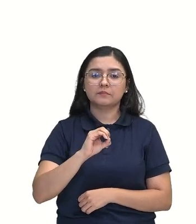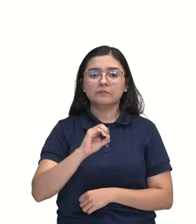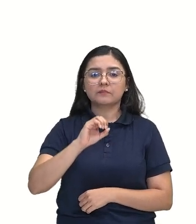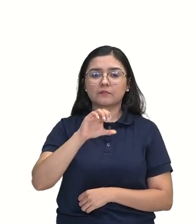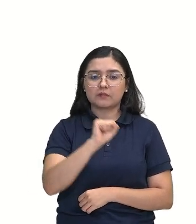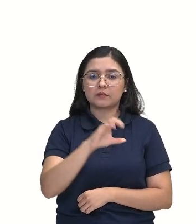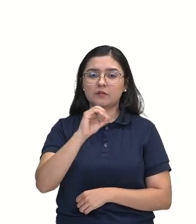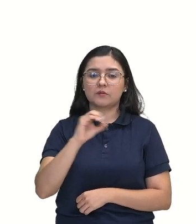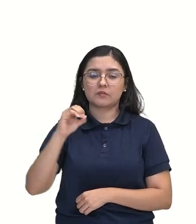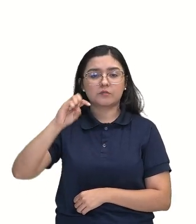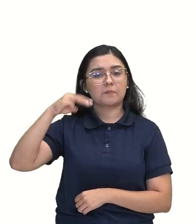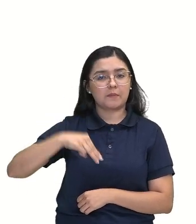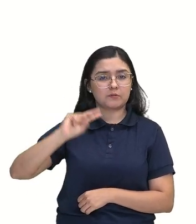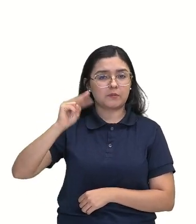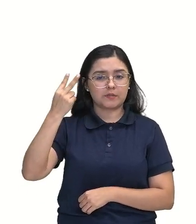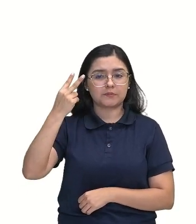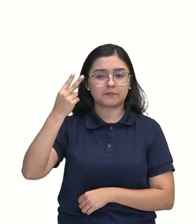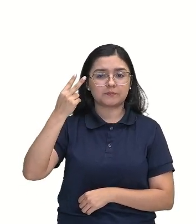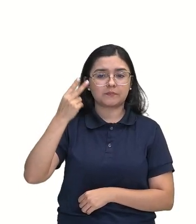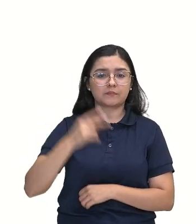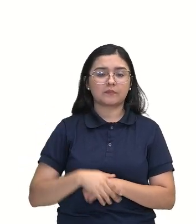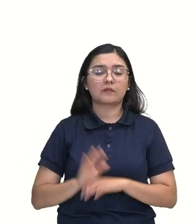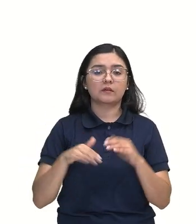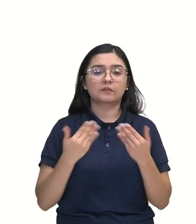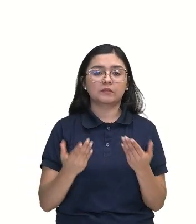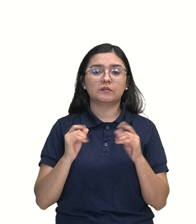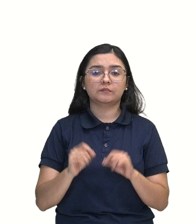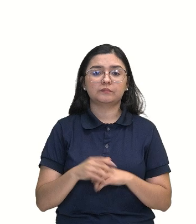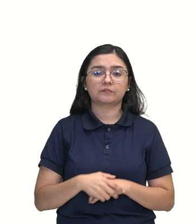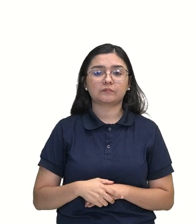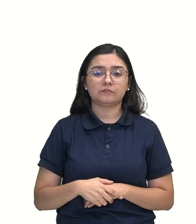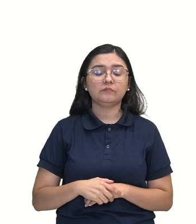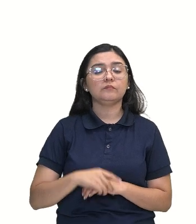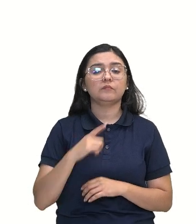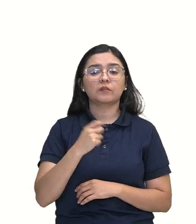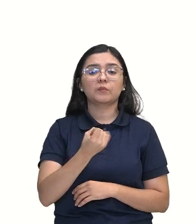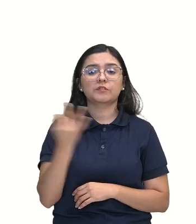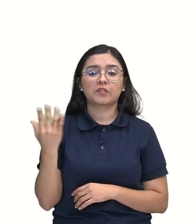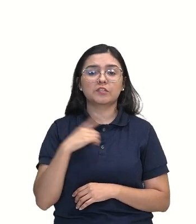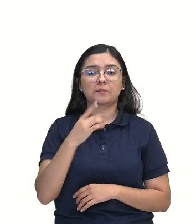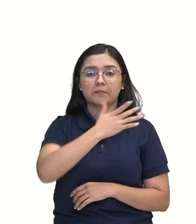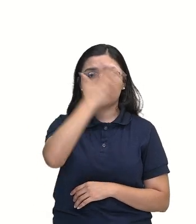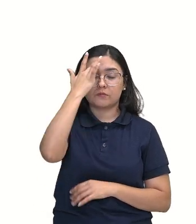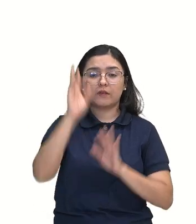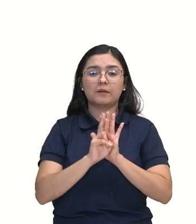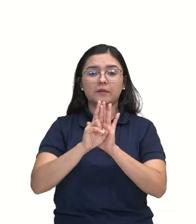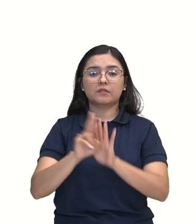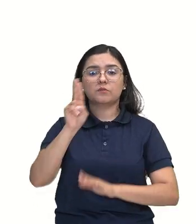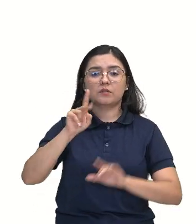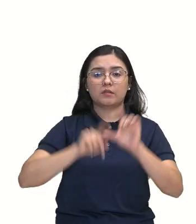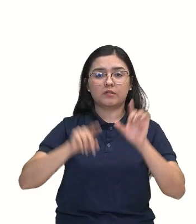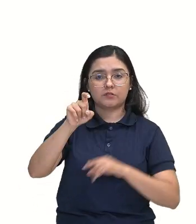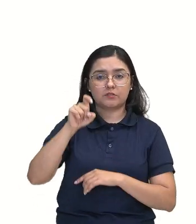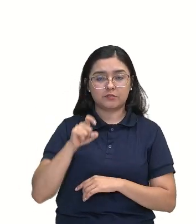10.800 metros quadrados. Então, essa quantidade de pessoas a gente vai chamar de X.